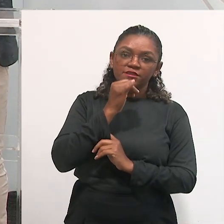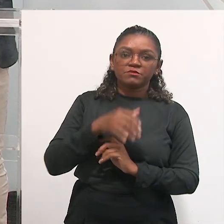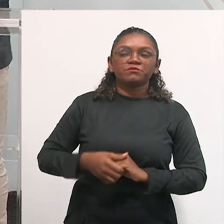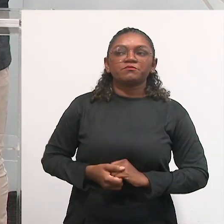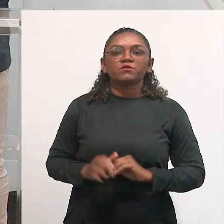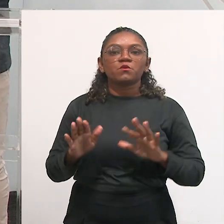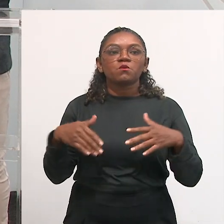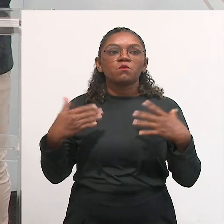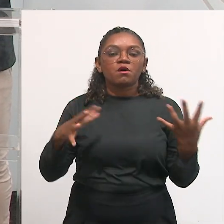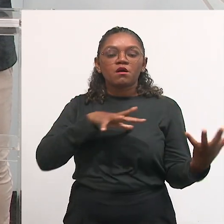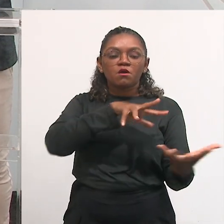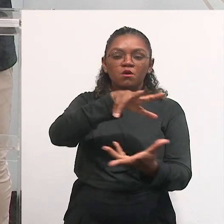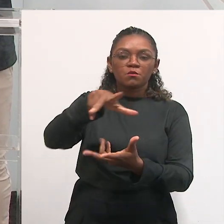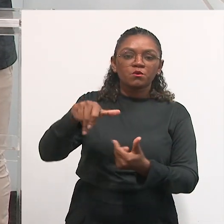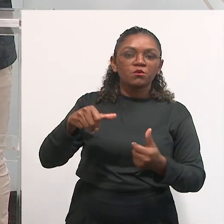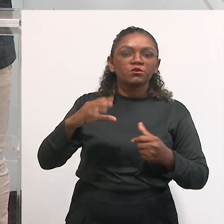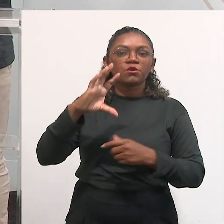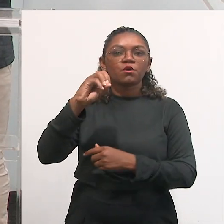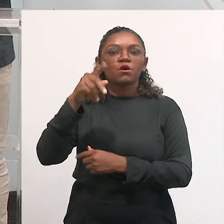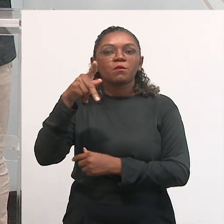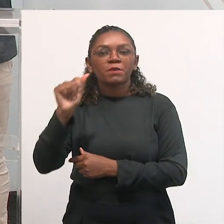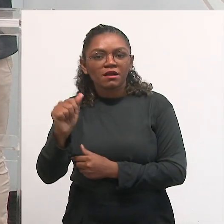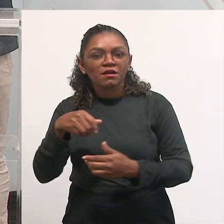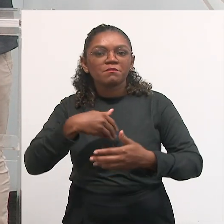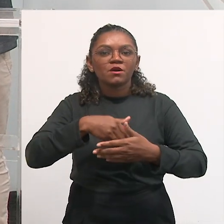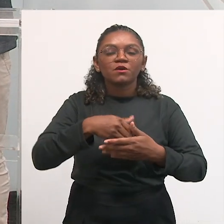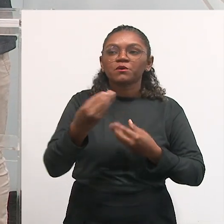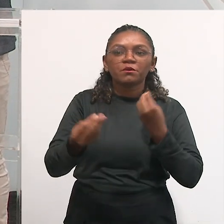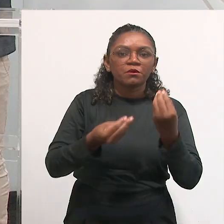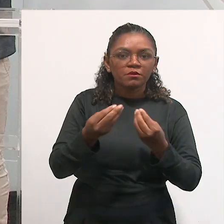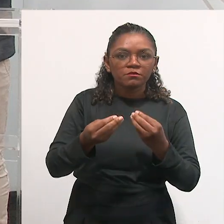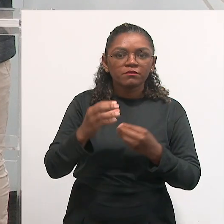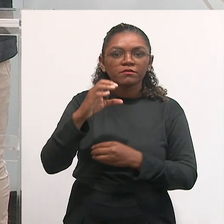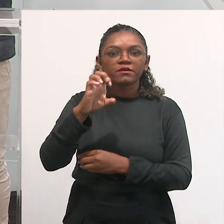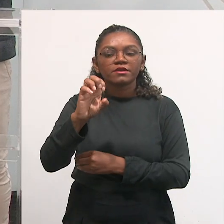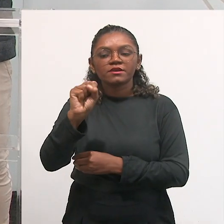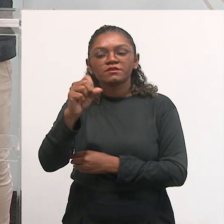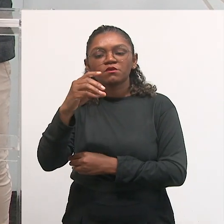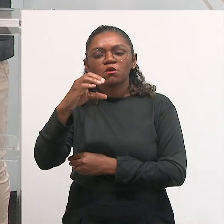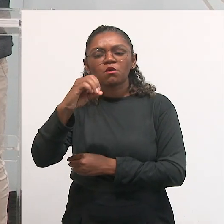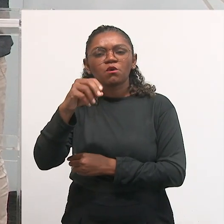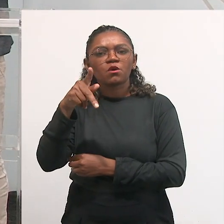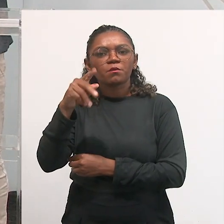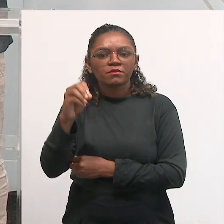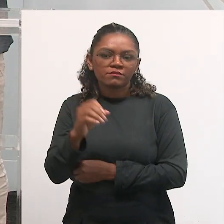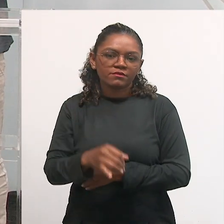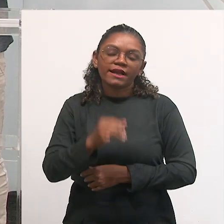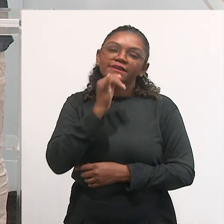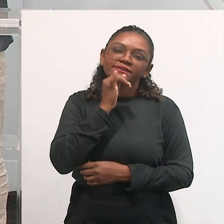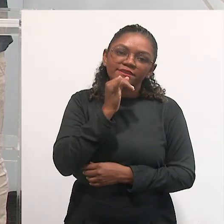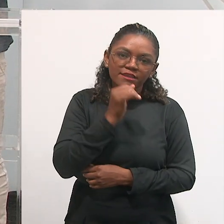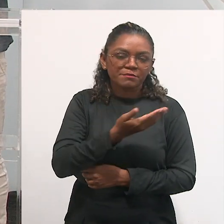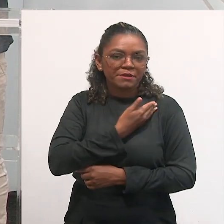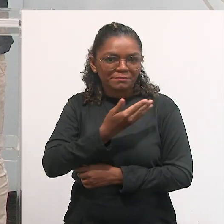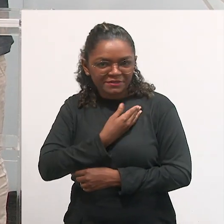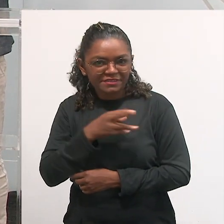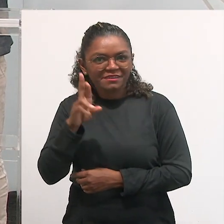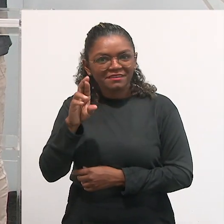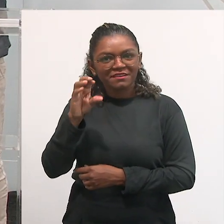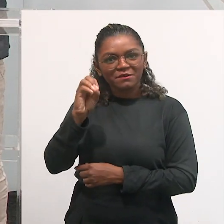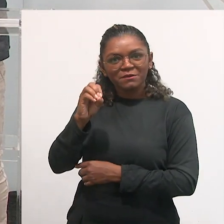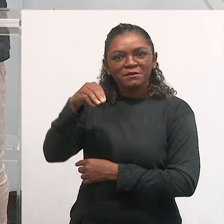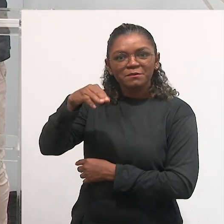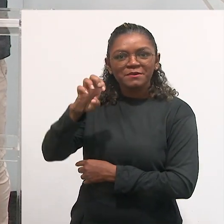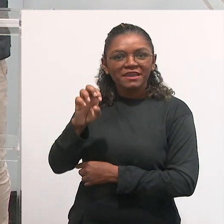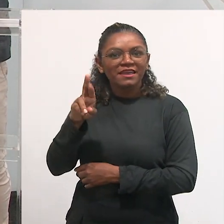Mundo, a Copa do Mundo como um todo. Esse é o escopo. Se o nosso amigo Romero vai lá para viajar